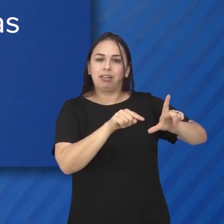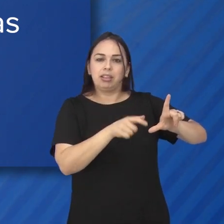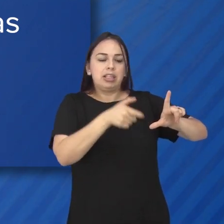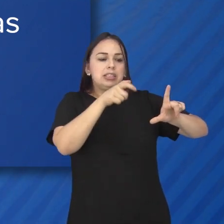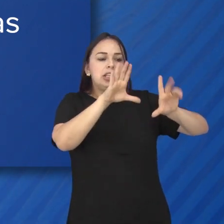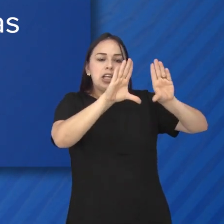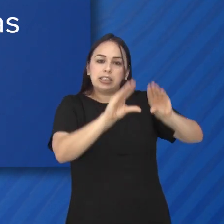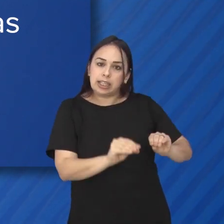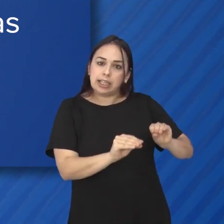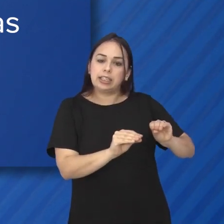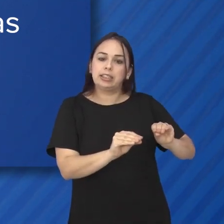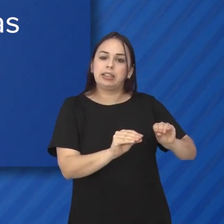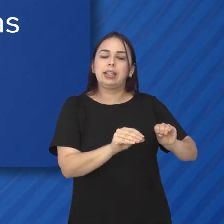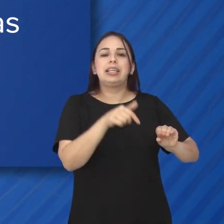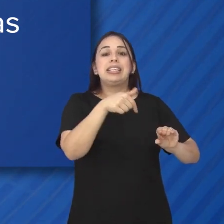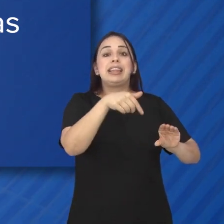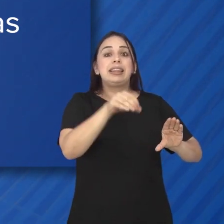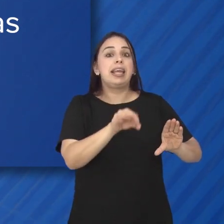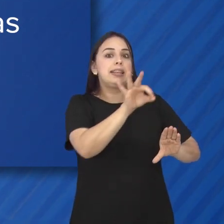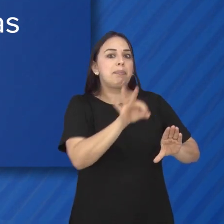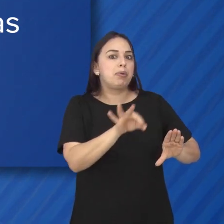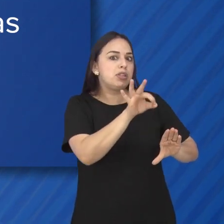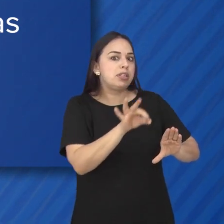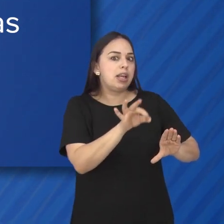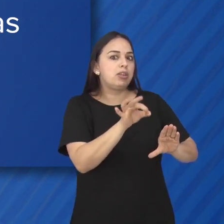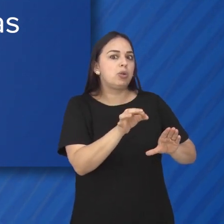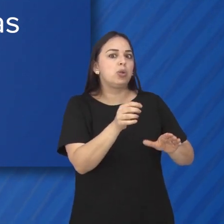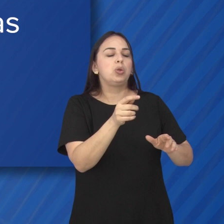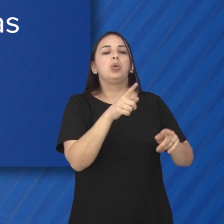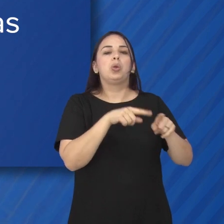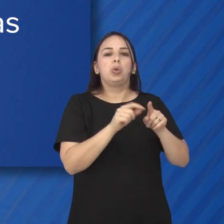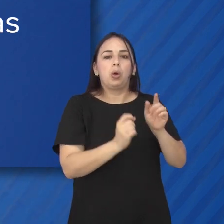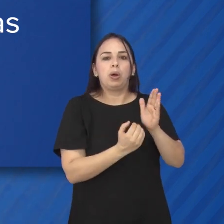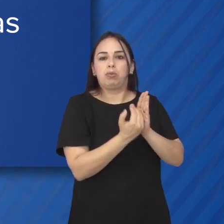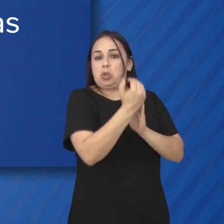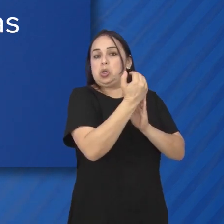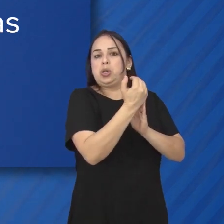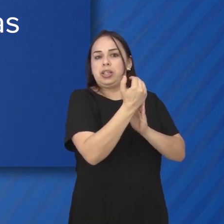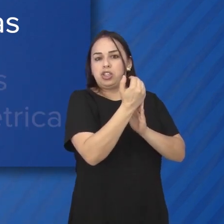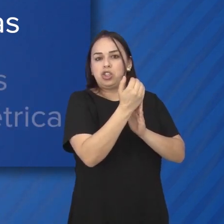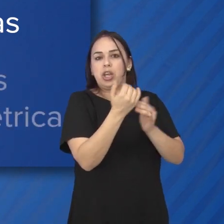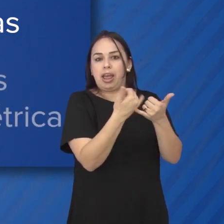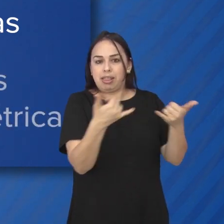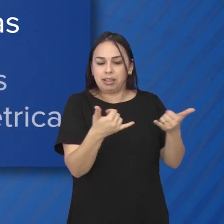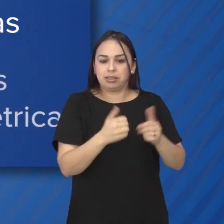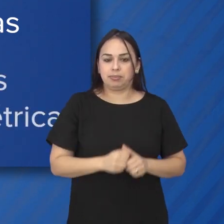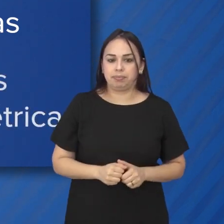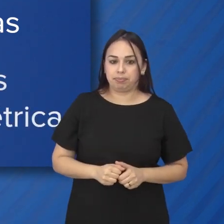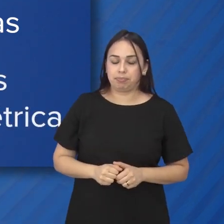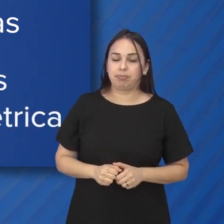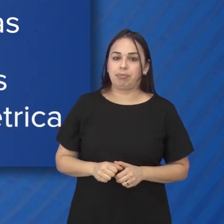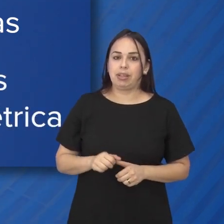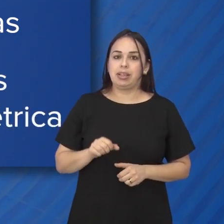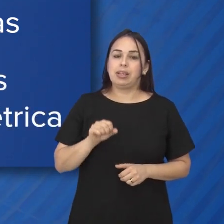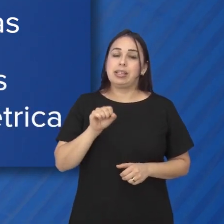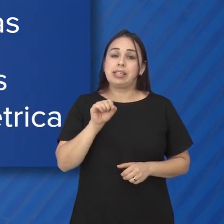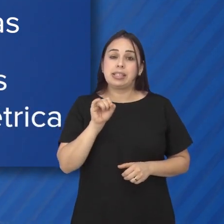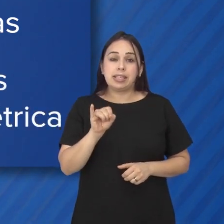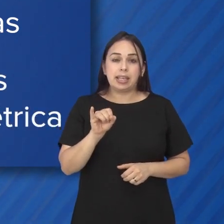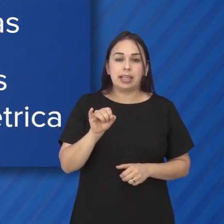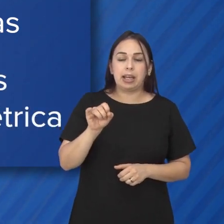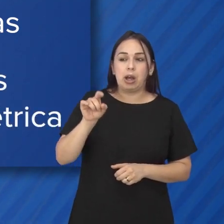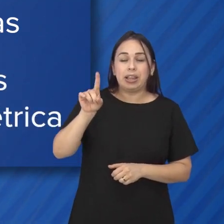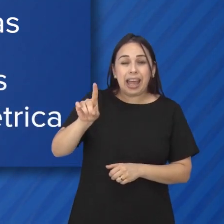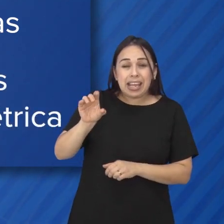porque ele é responsável por 70% do consumo de energia do equipamento. E se o seu aparelho doméstico tiver mais